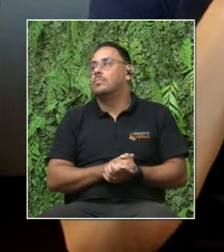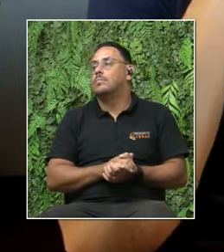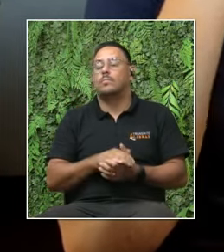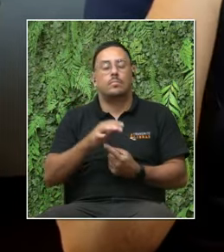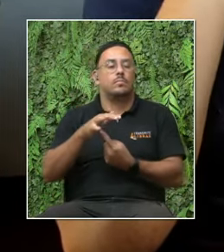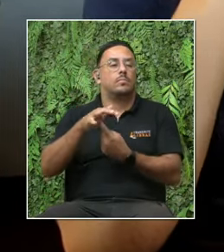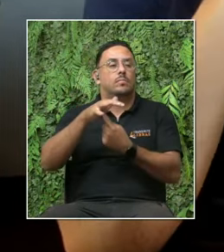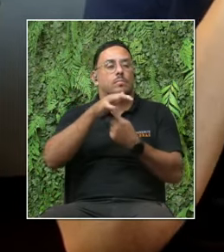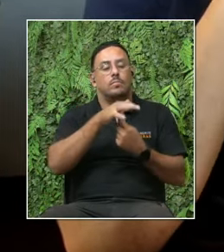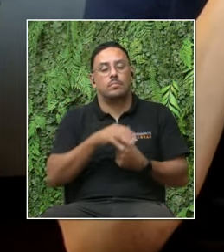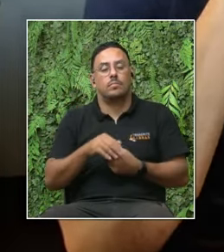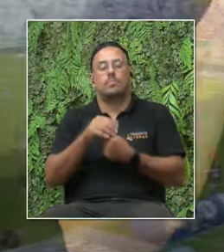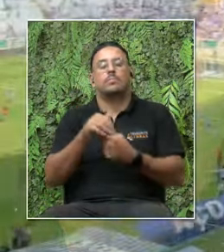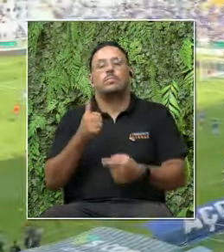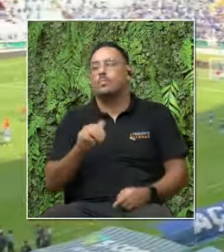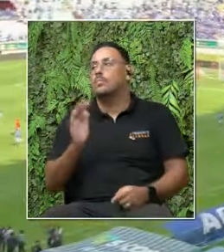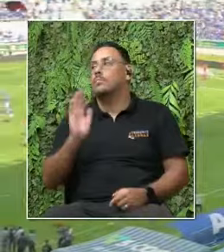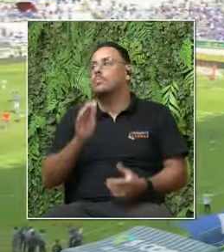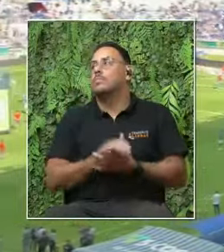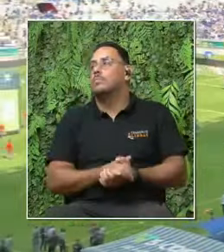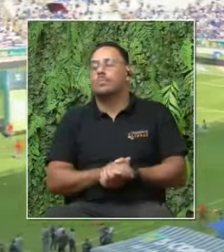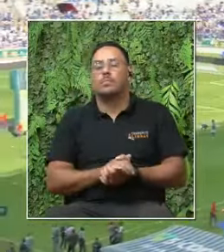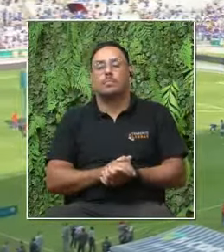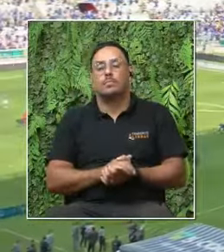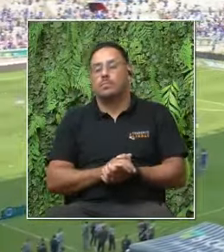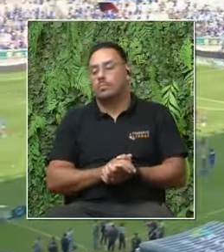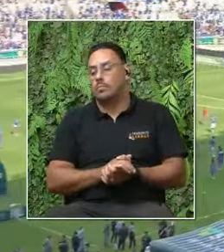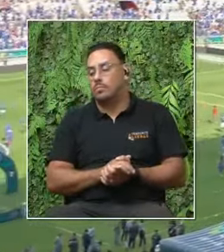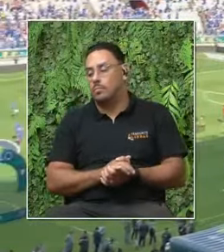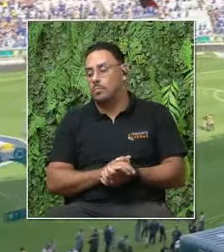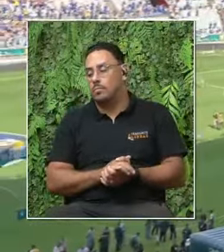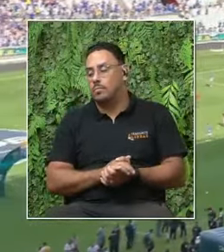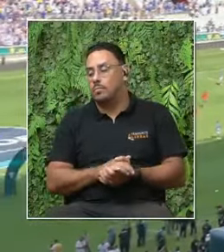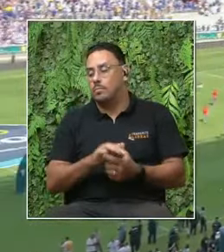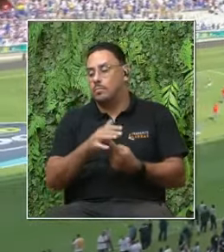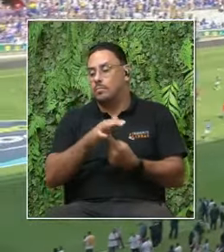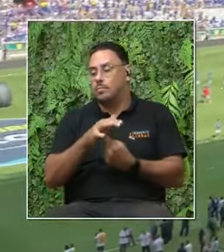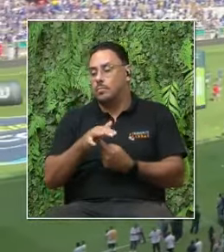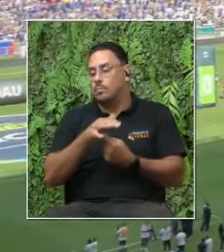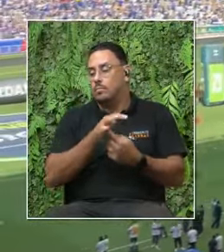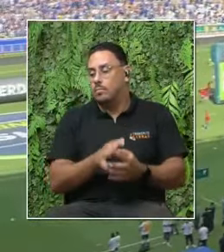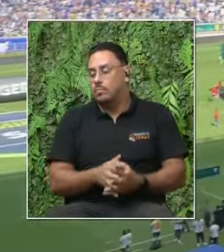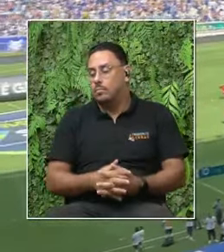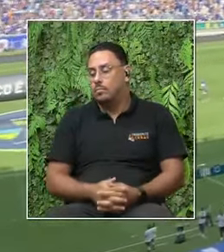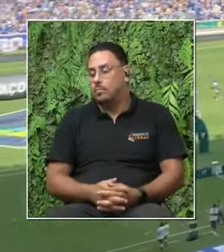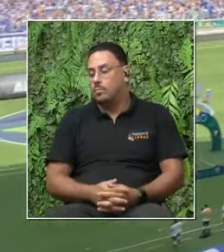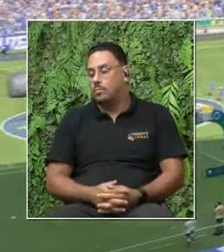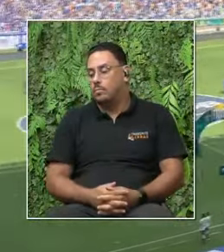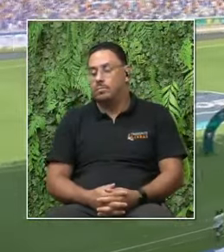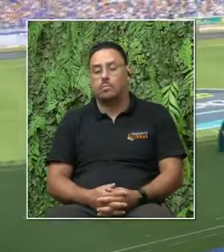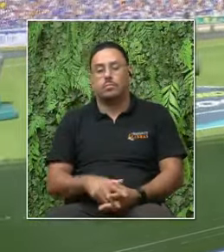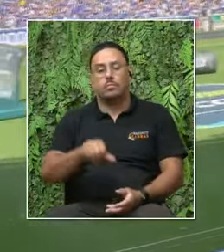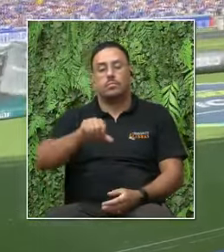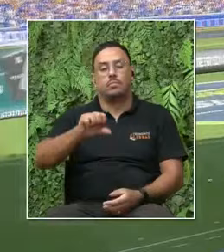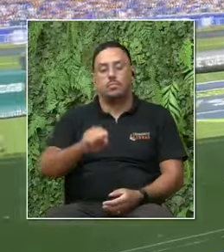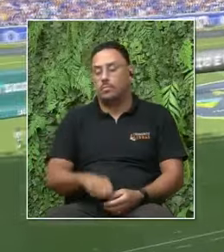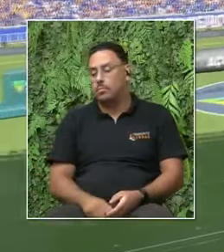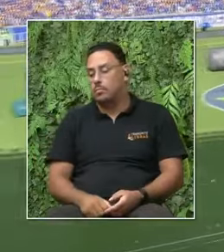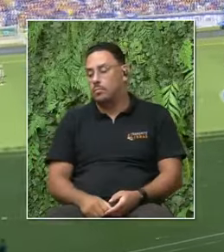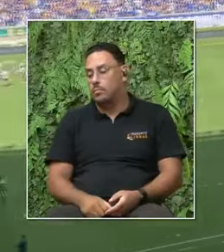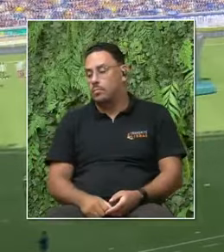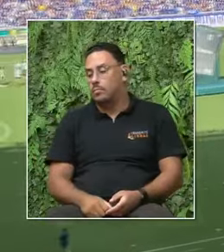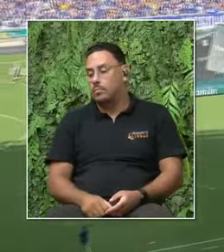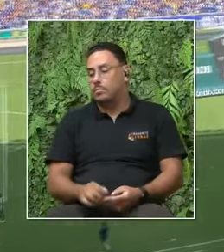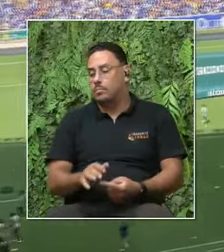cima ó Erson beleza tá dando tchauzinho pra gente ó lá grande Erson tá ali o Erson Rodrigues no helicóptero da 98 aqui ó Show